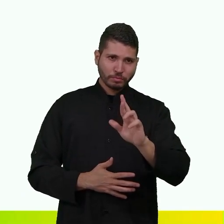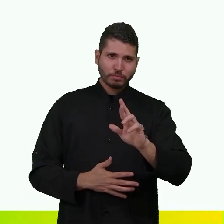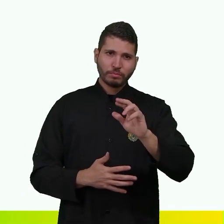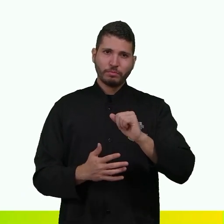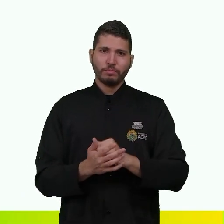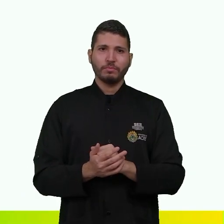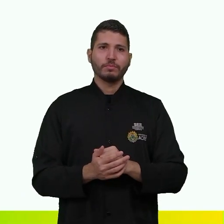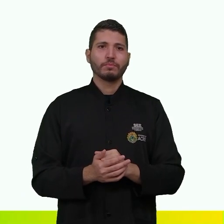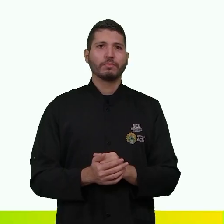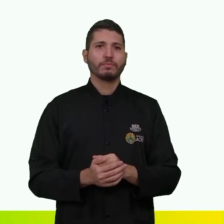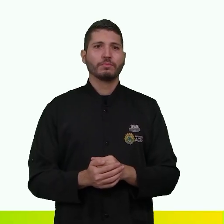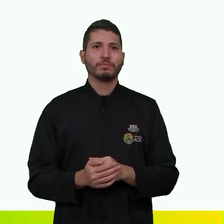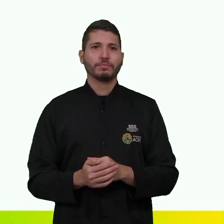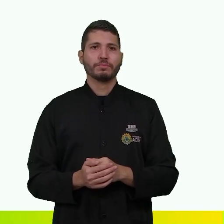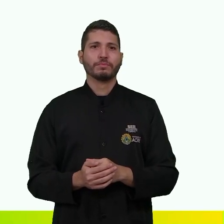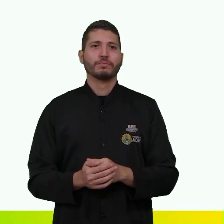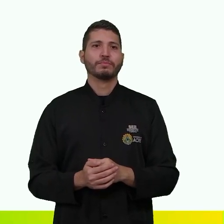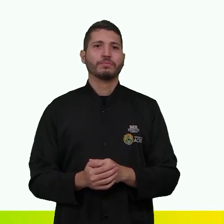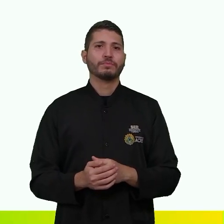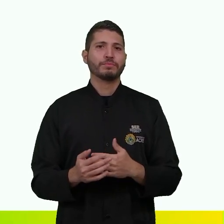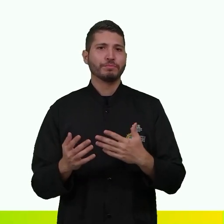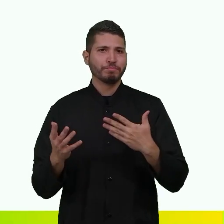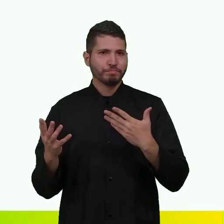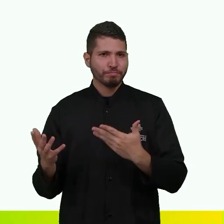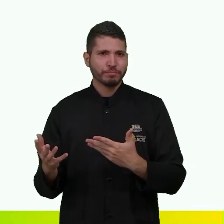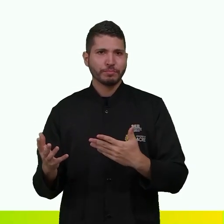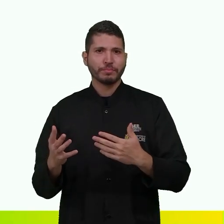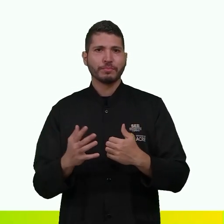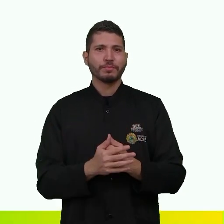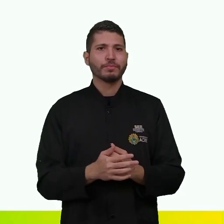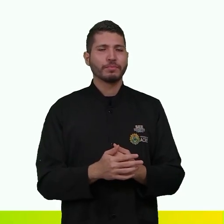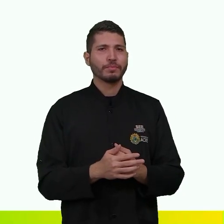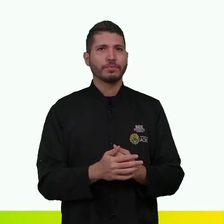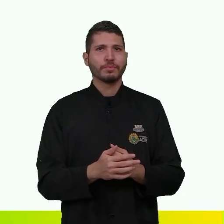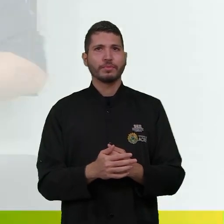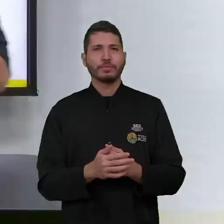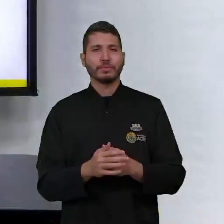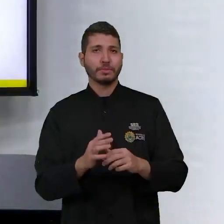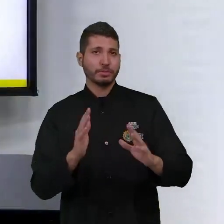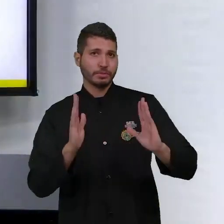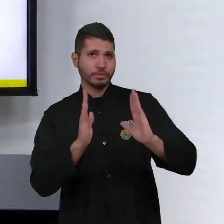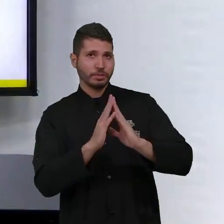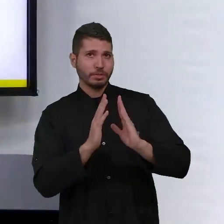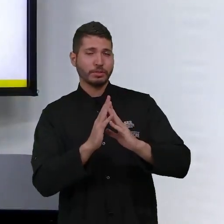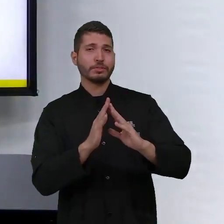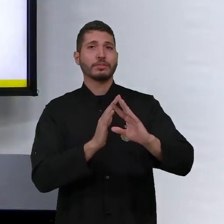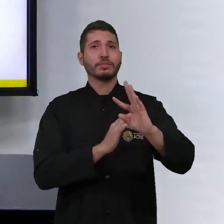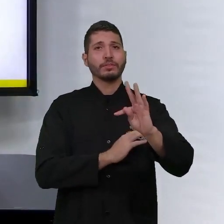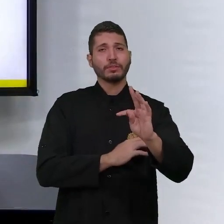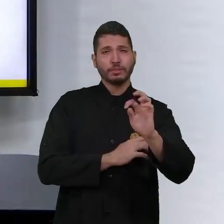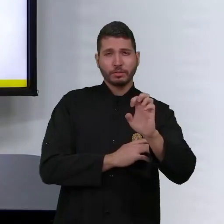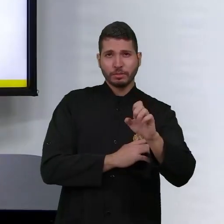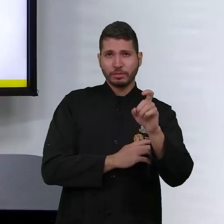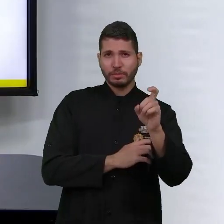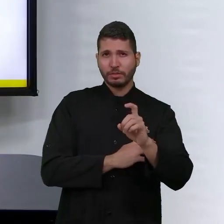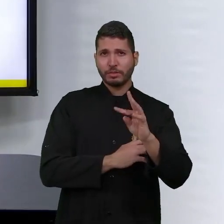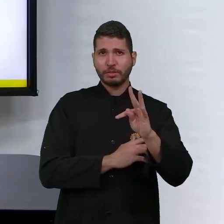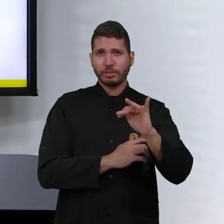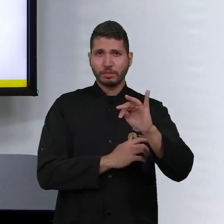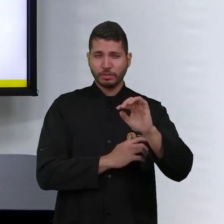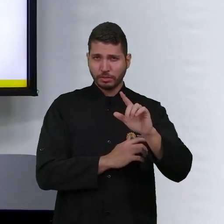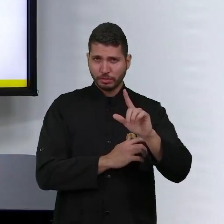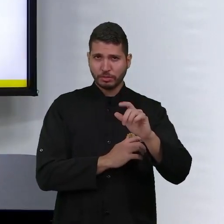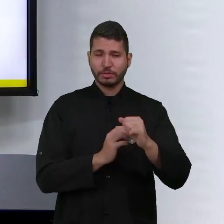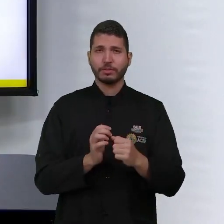construção civil, na confecção têxtil e serviços domésticos. Inclusive, há algumas semanas, teve uma